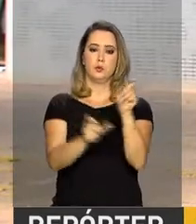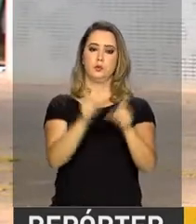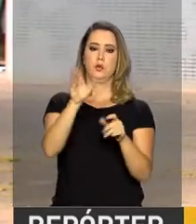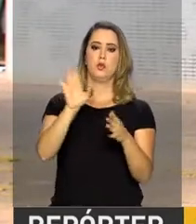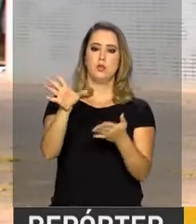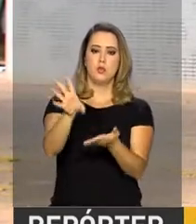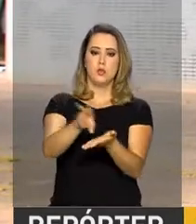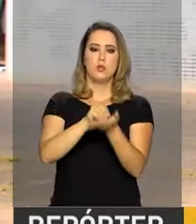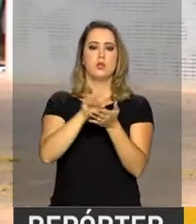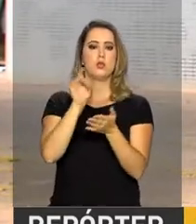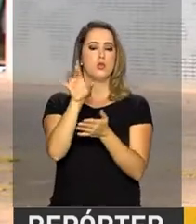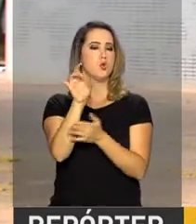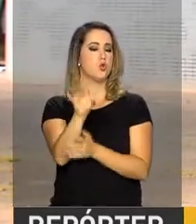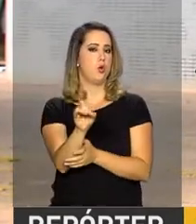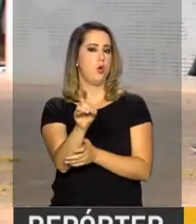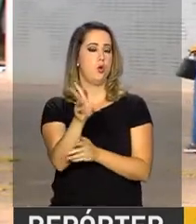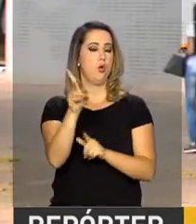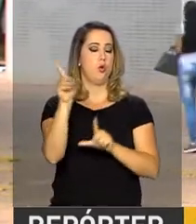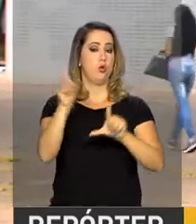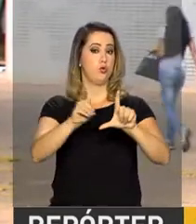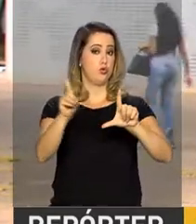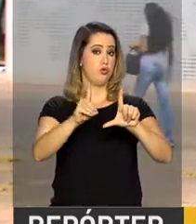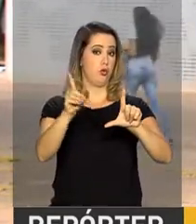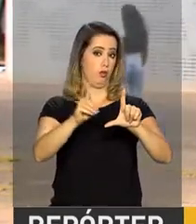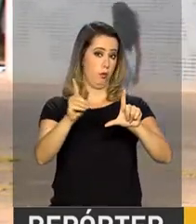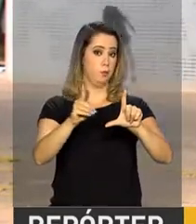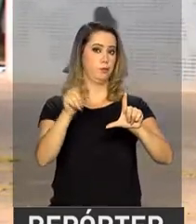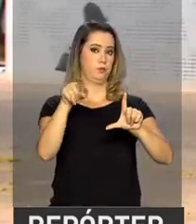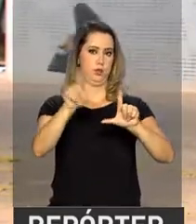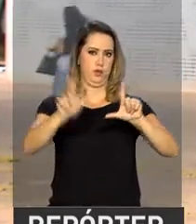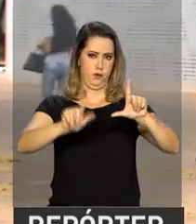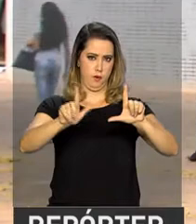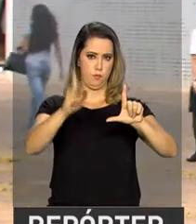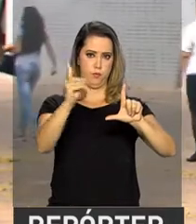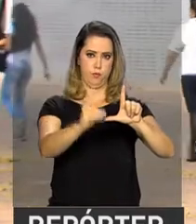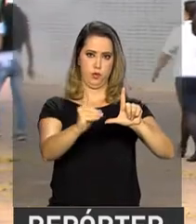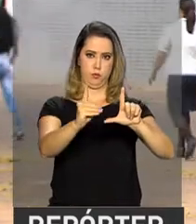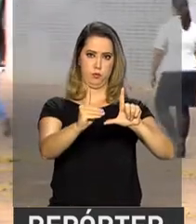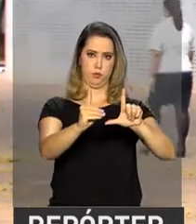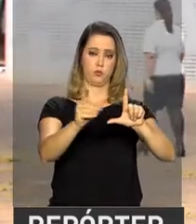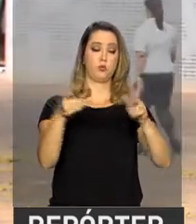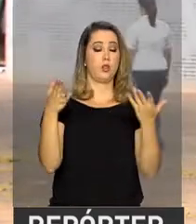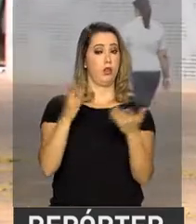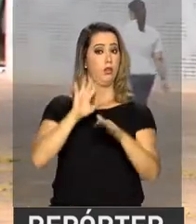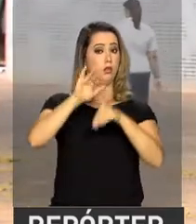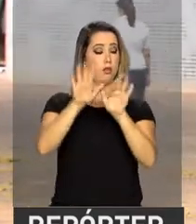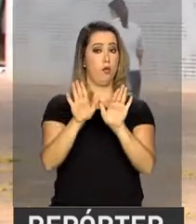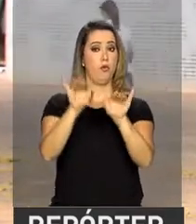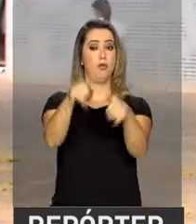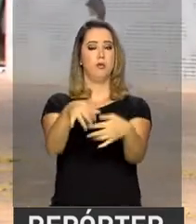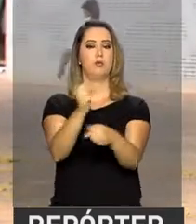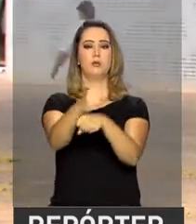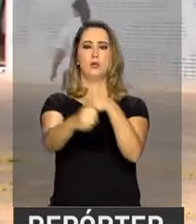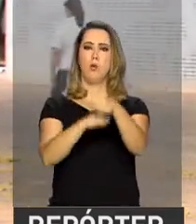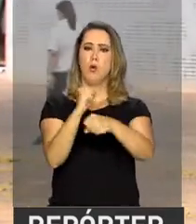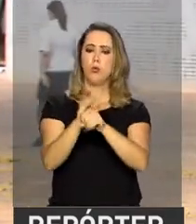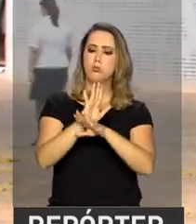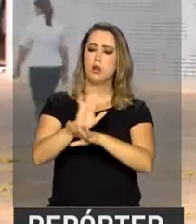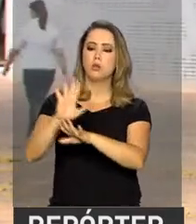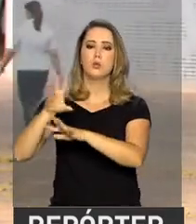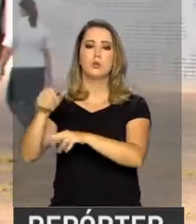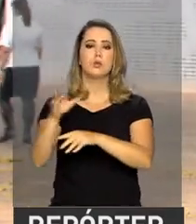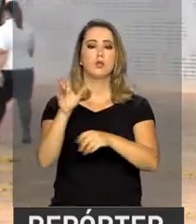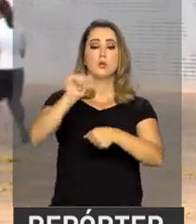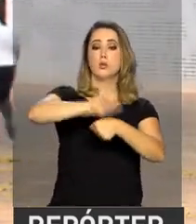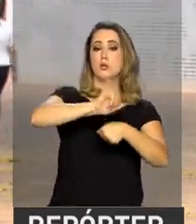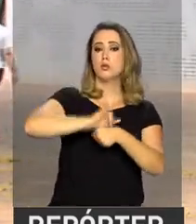recebem exclusivamente o sinal digital nas televisões. E até o final do ano que vem, o novo sistema deve atender todas as capitais